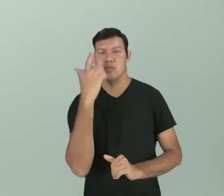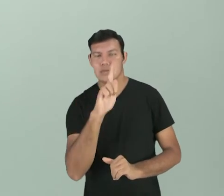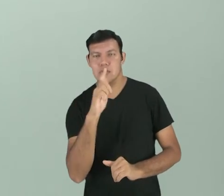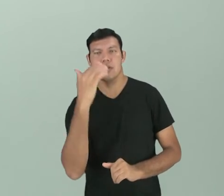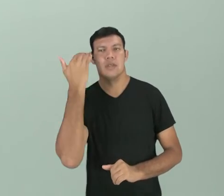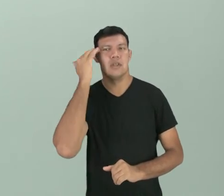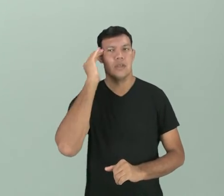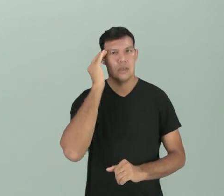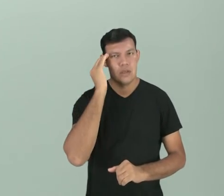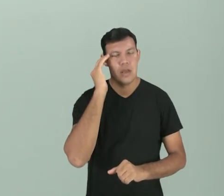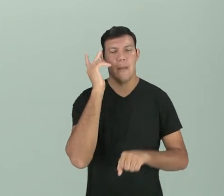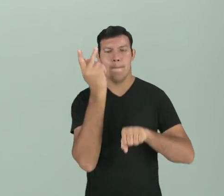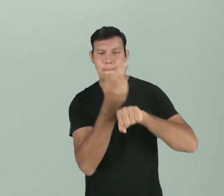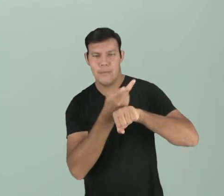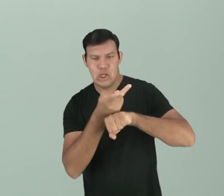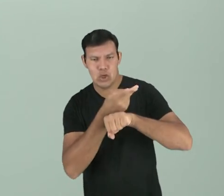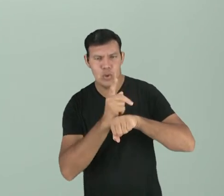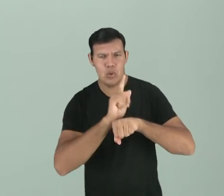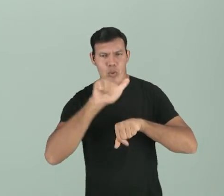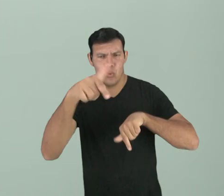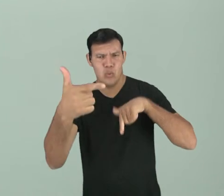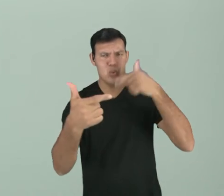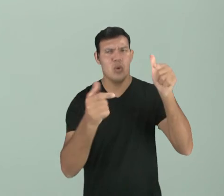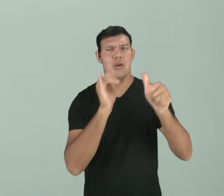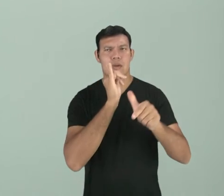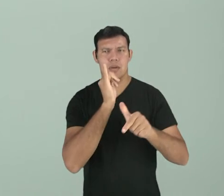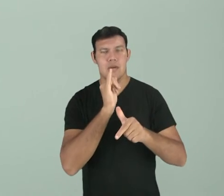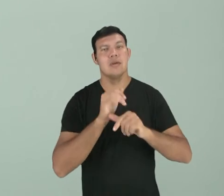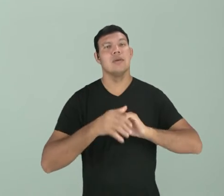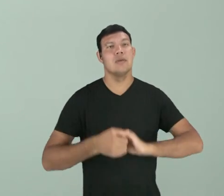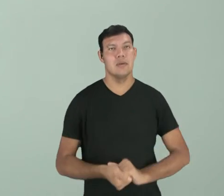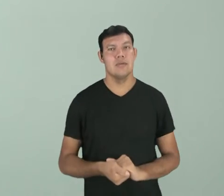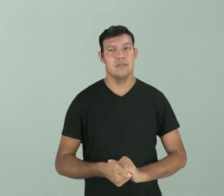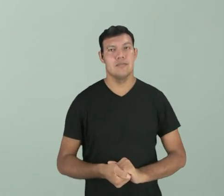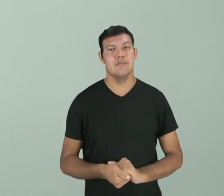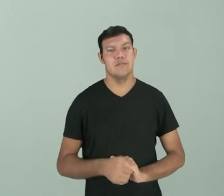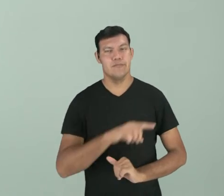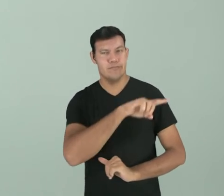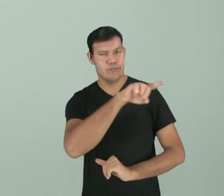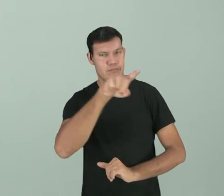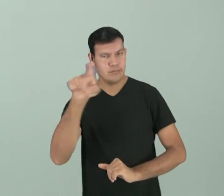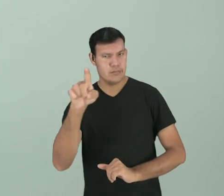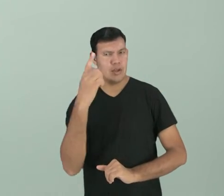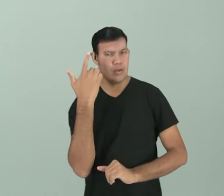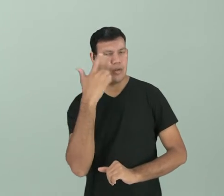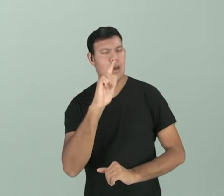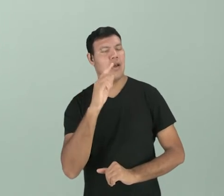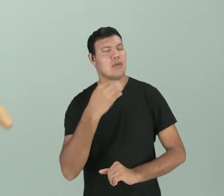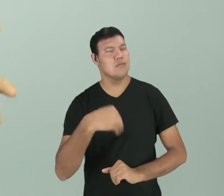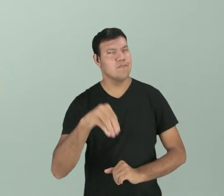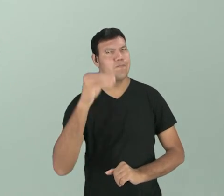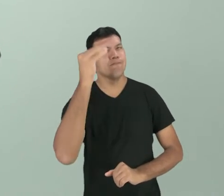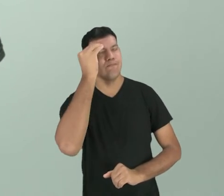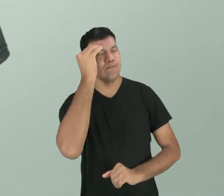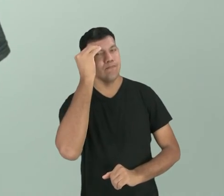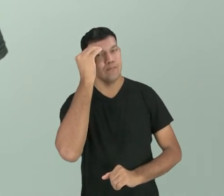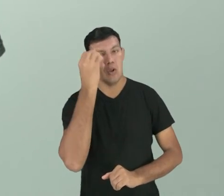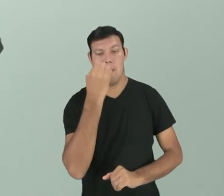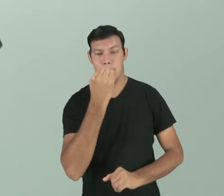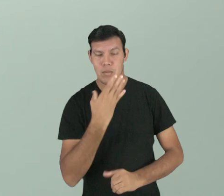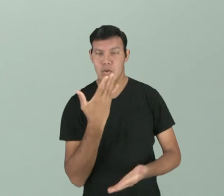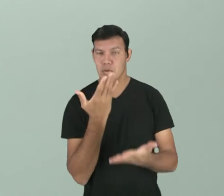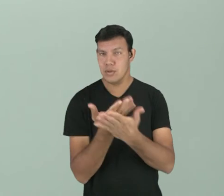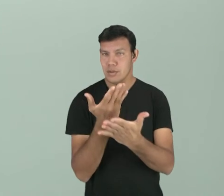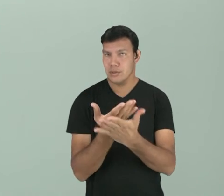compreender. E aí você busca outros exemplos sobre esse assunto, tá? Que você vai ter um melhor entendimento da aula,